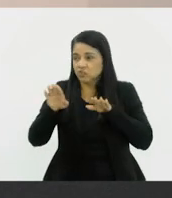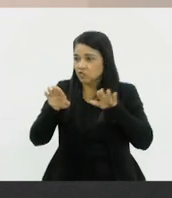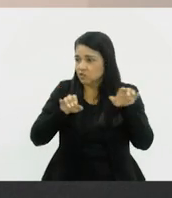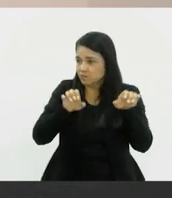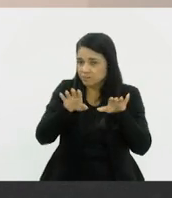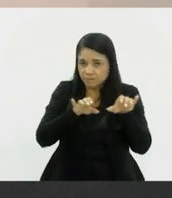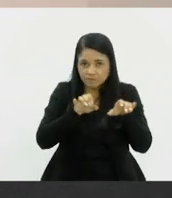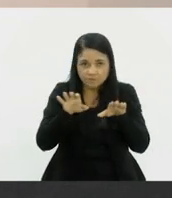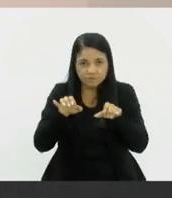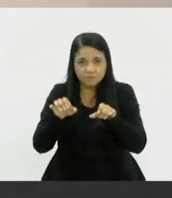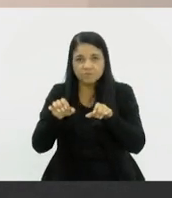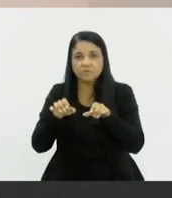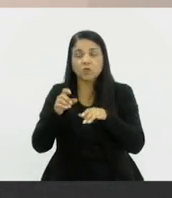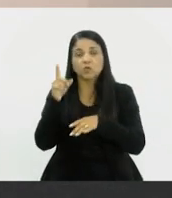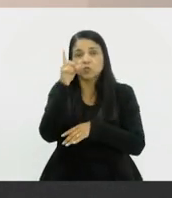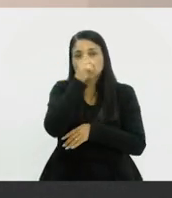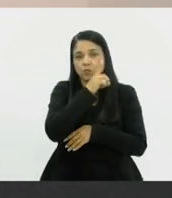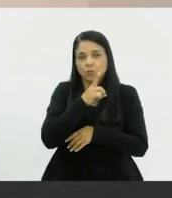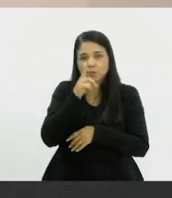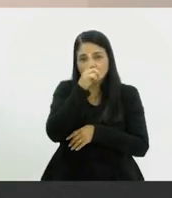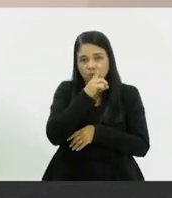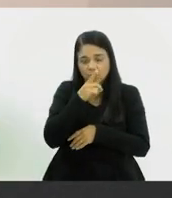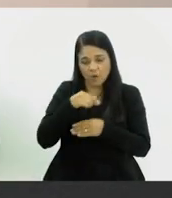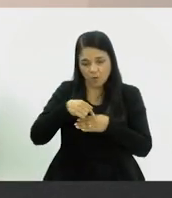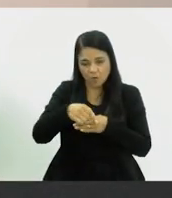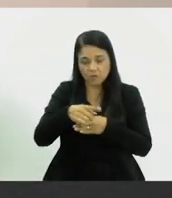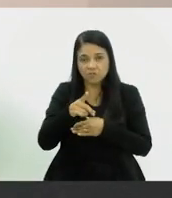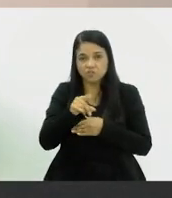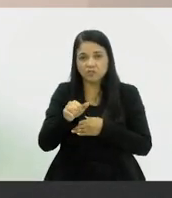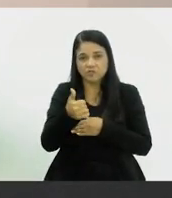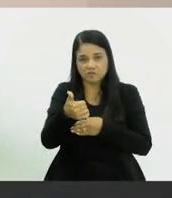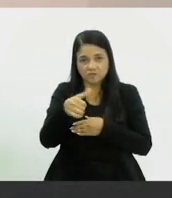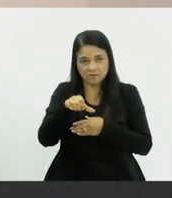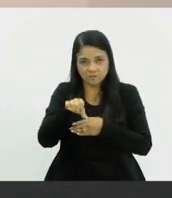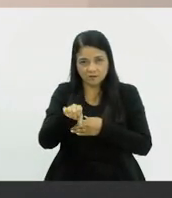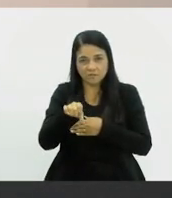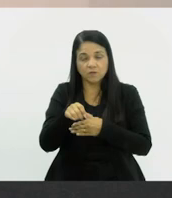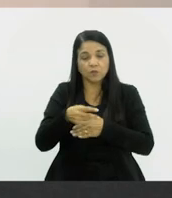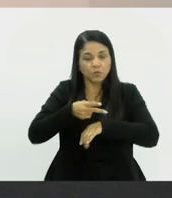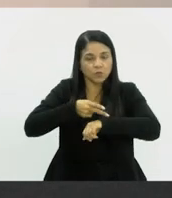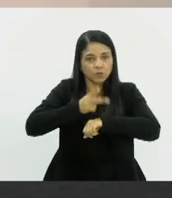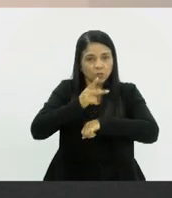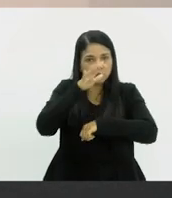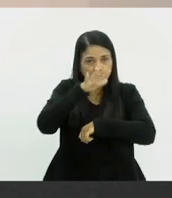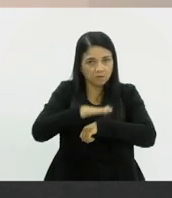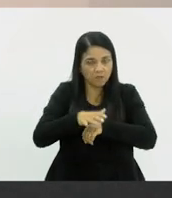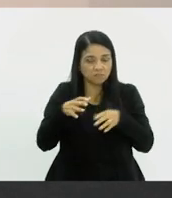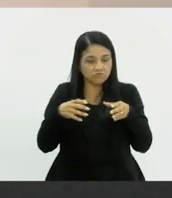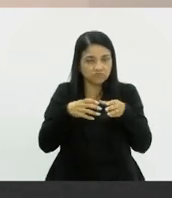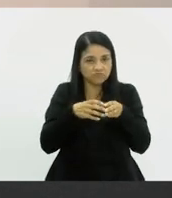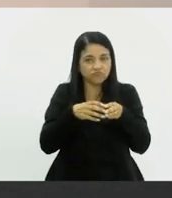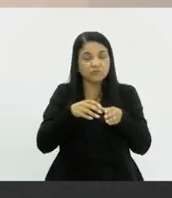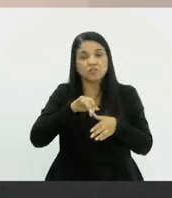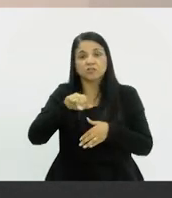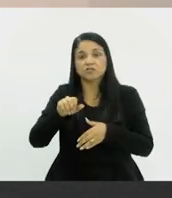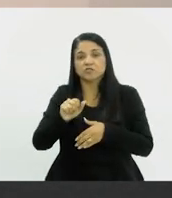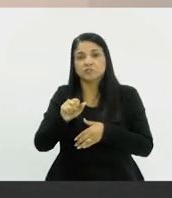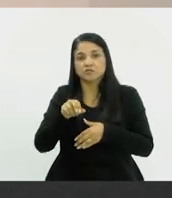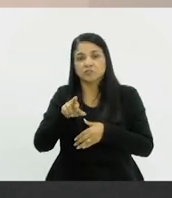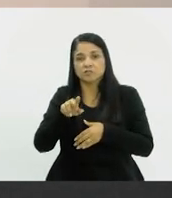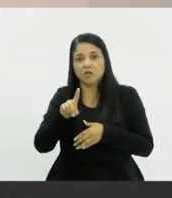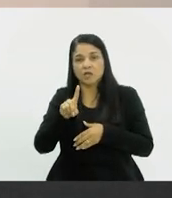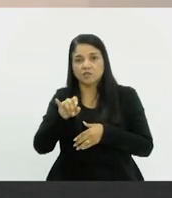todos para domingo agora dia 19 a partir das 2as da tarde a concentração ali no Jardim de Alá na praia de